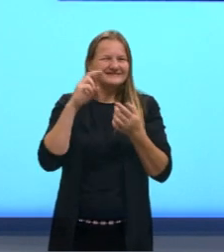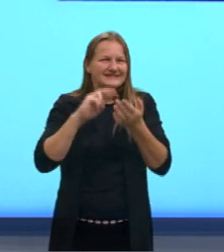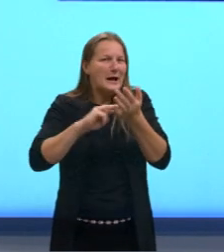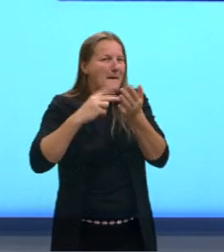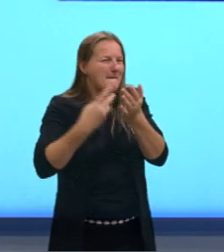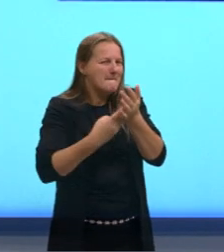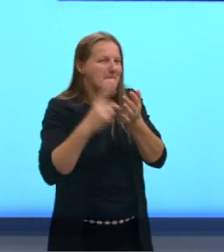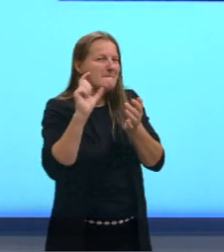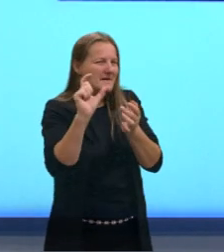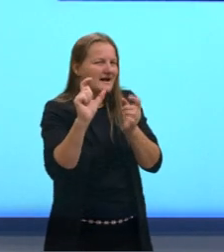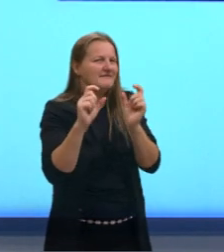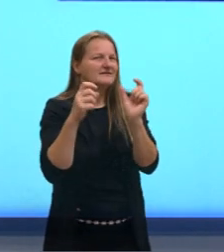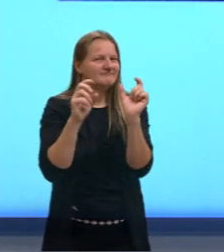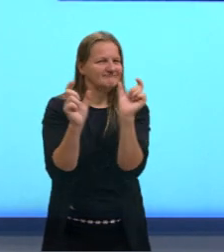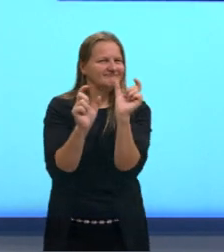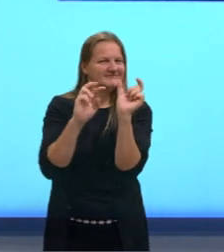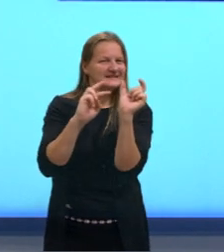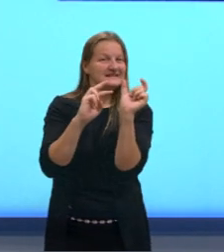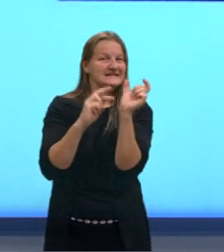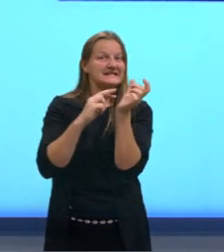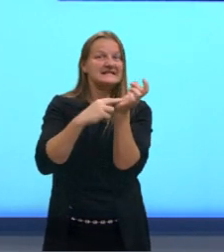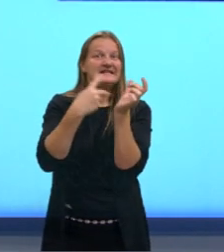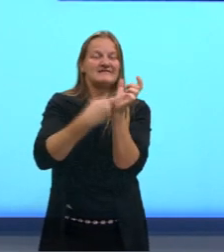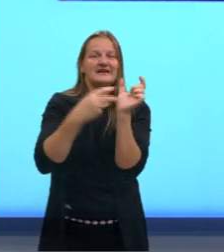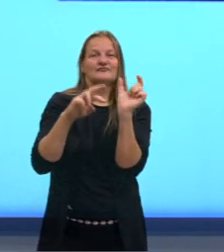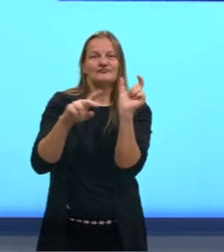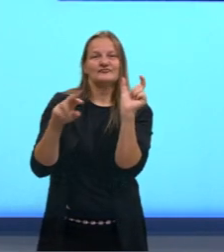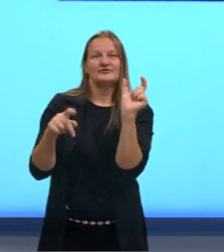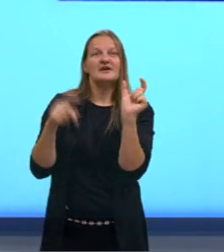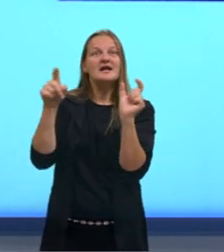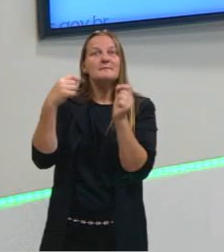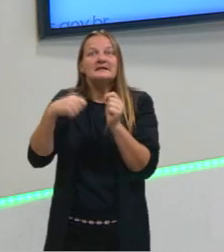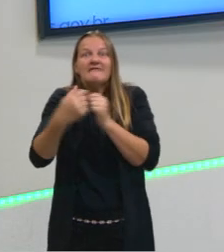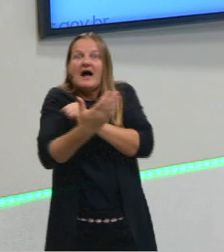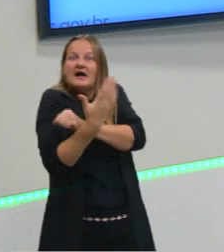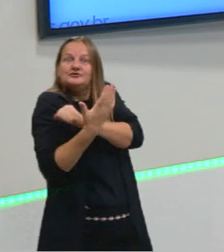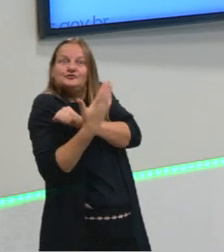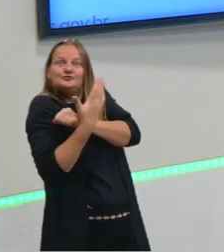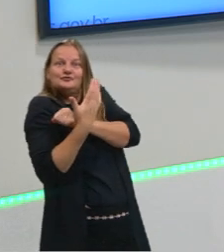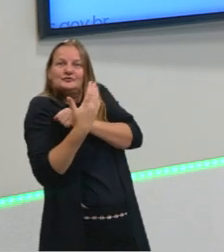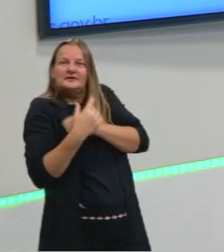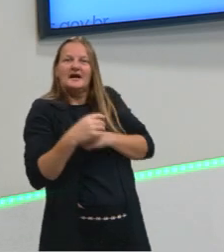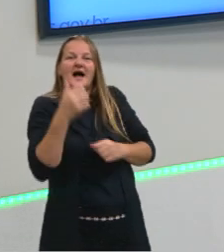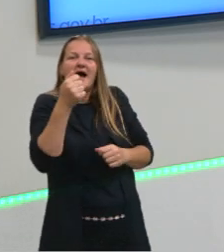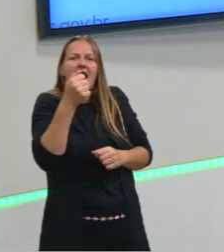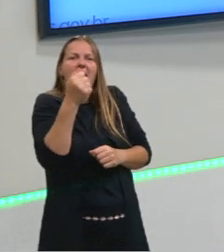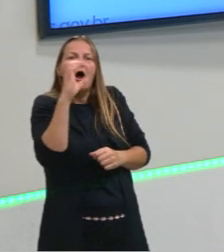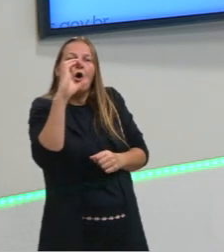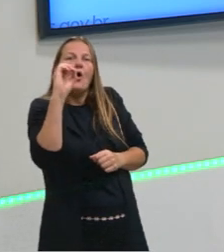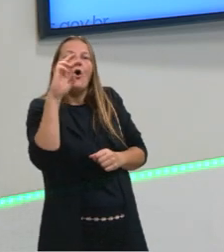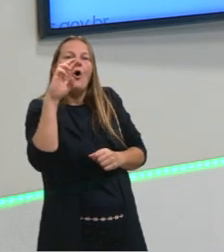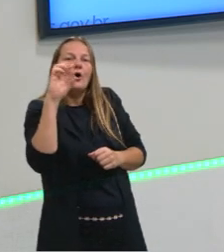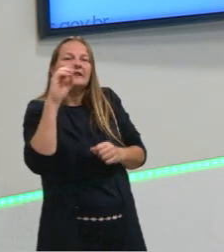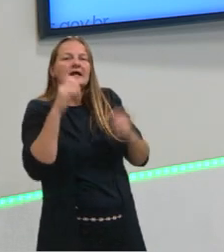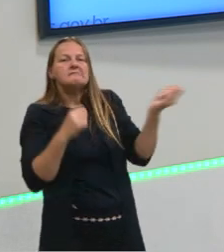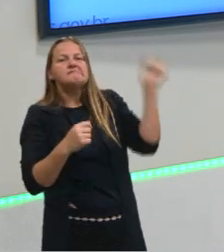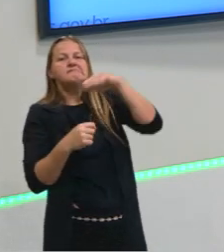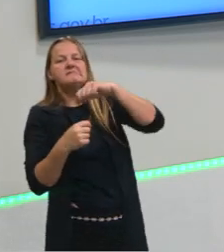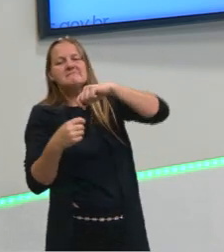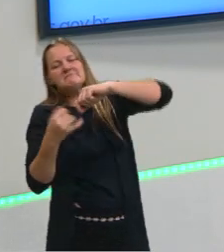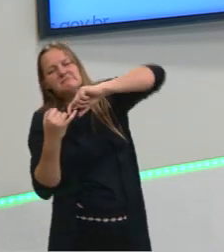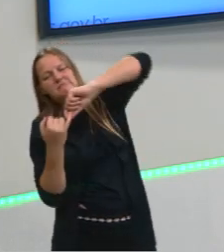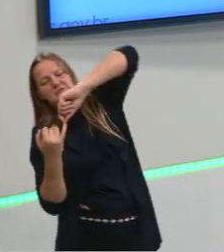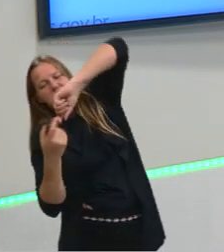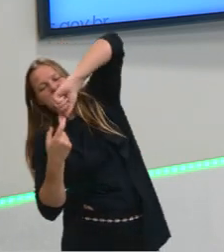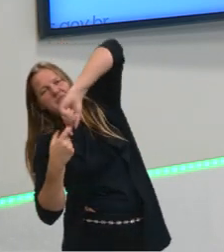dormindo e na verdade ele não entendeu o que o Chico precisava de uma corda para sair dessa situação e